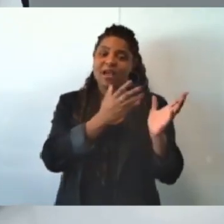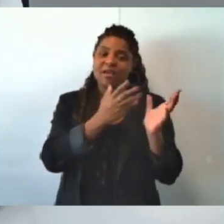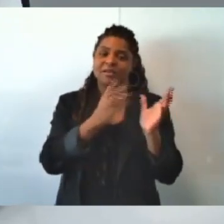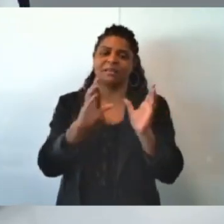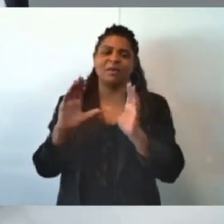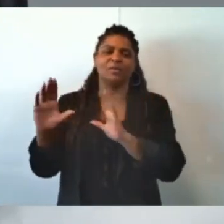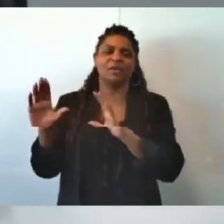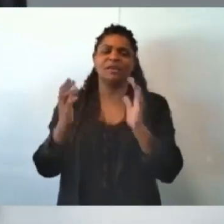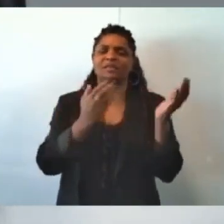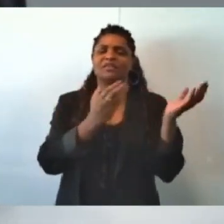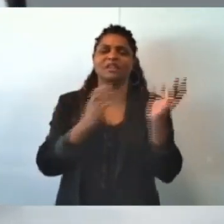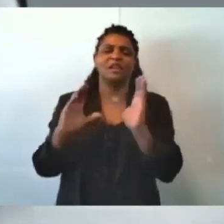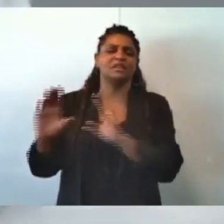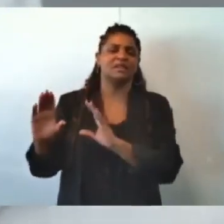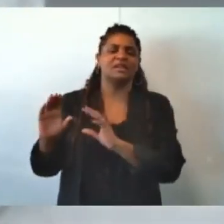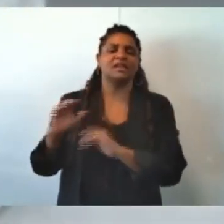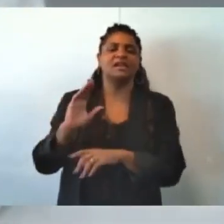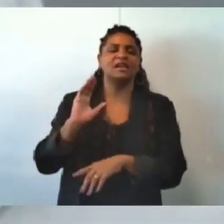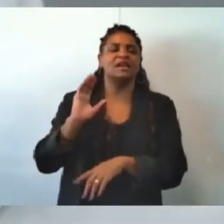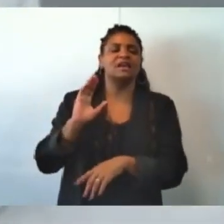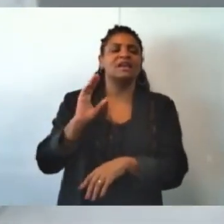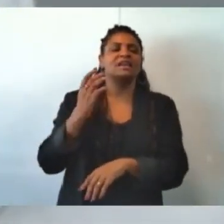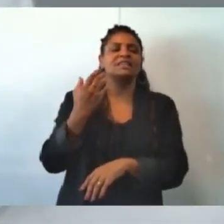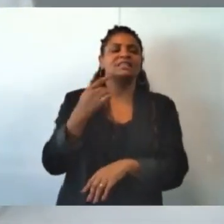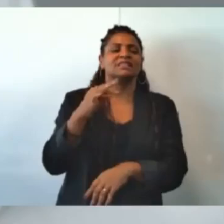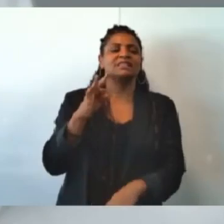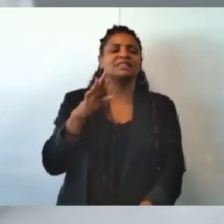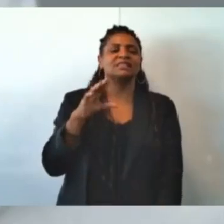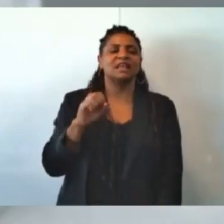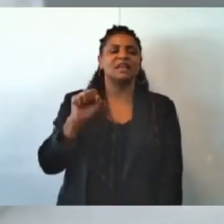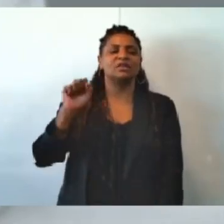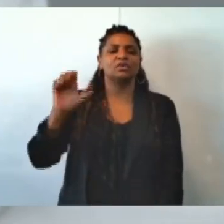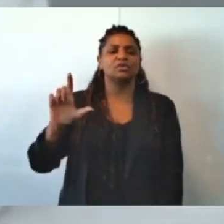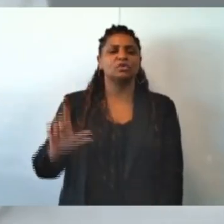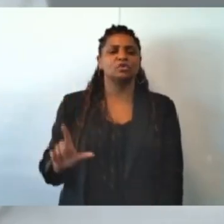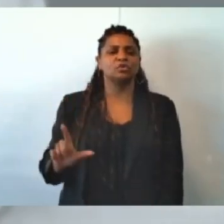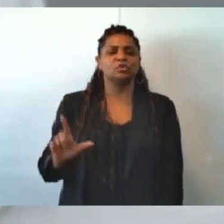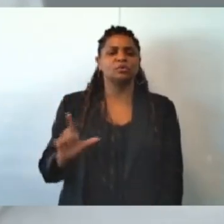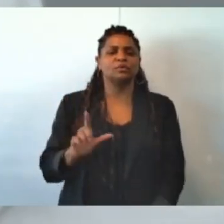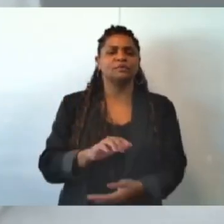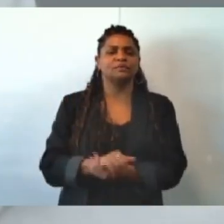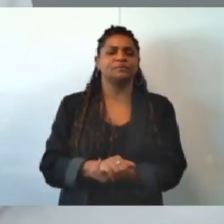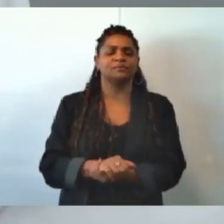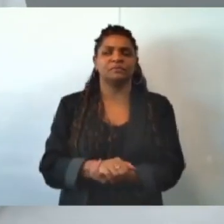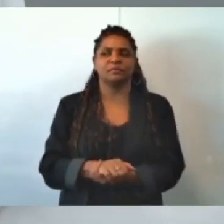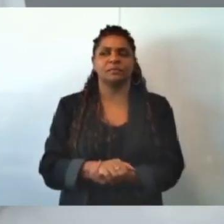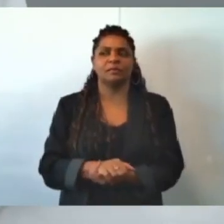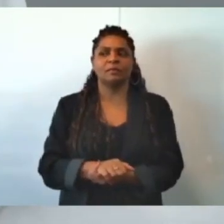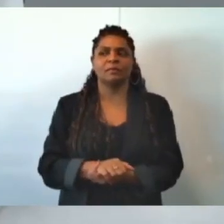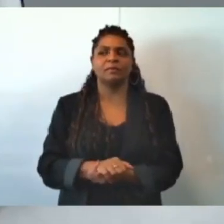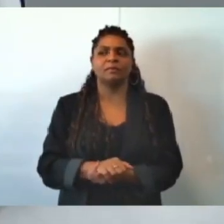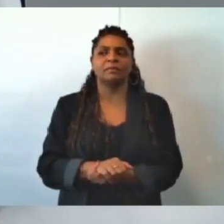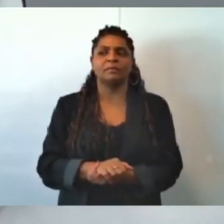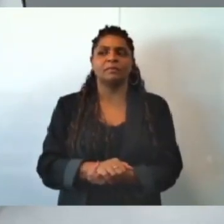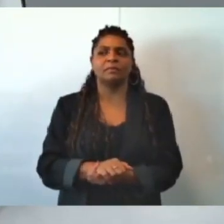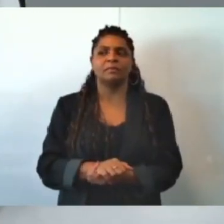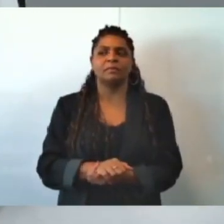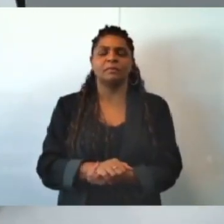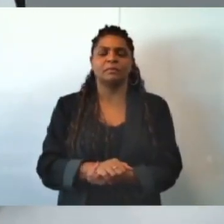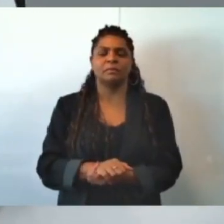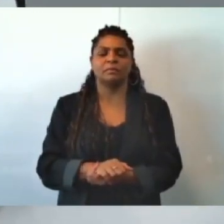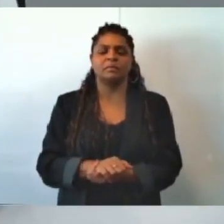Leste. Do meio-fio para lá é Centro-Sul. Do meio-fio para cá é Leste. Aí a gente